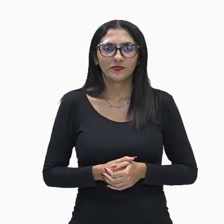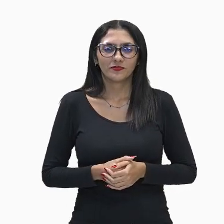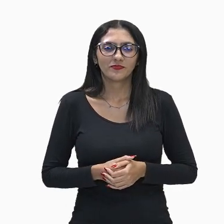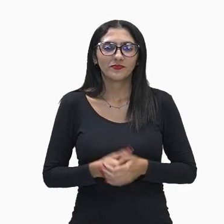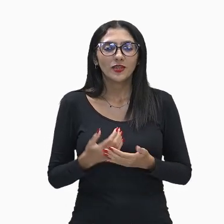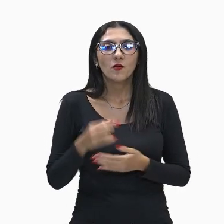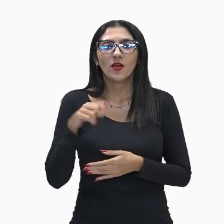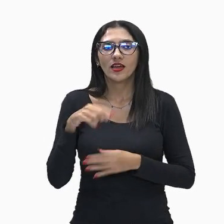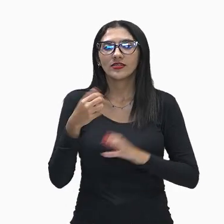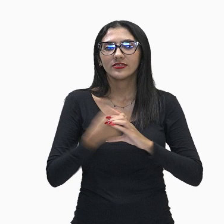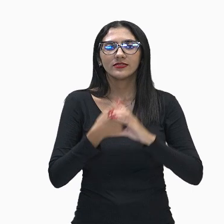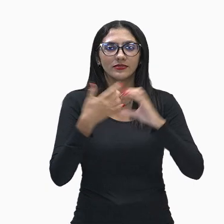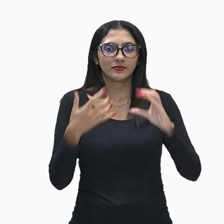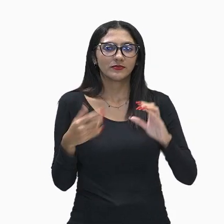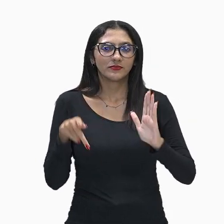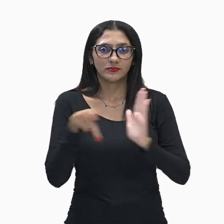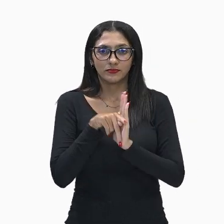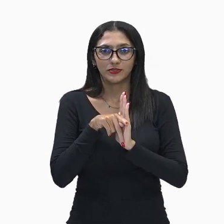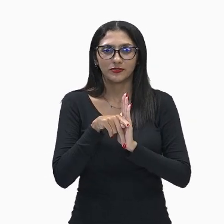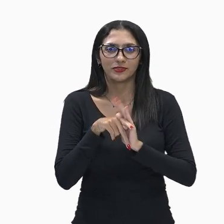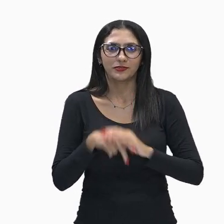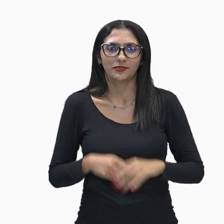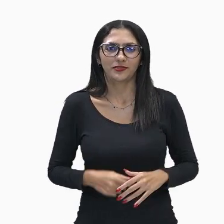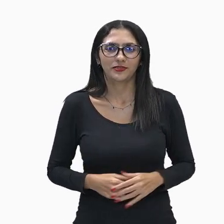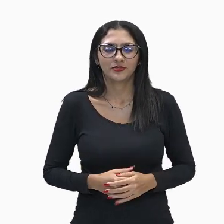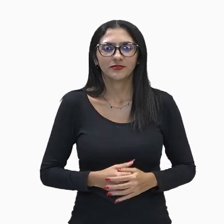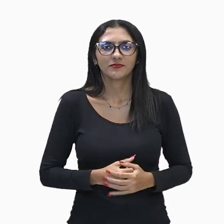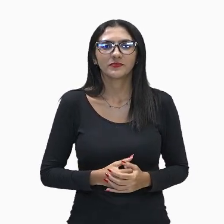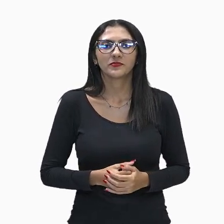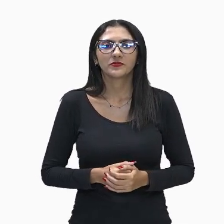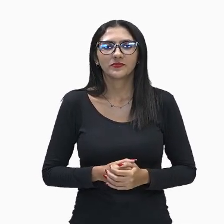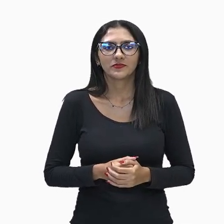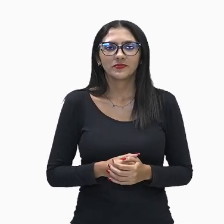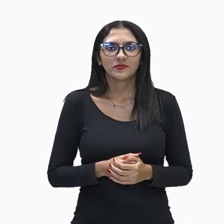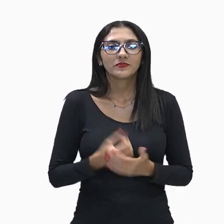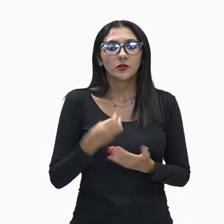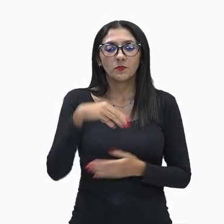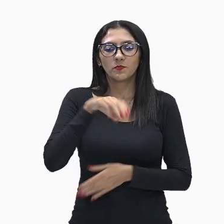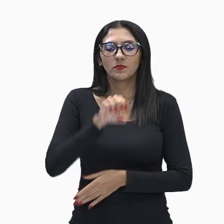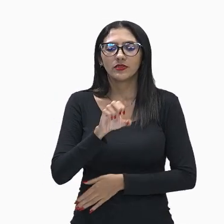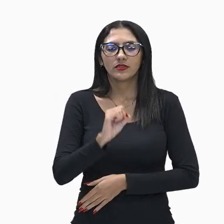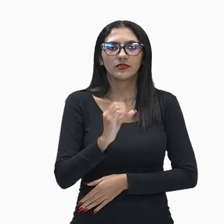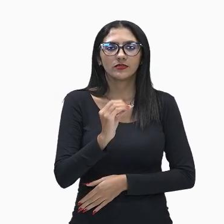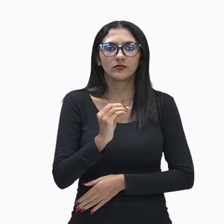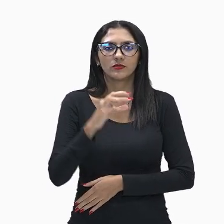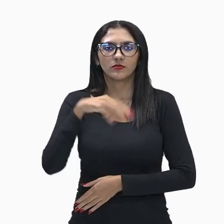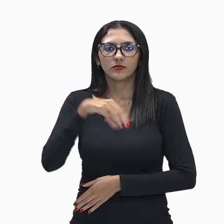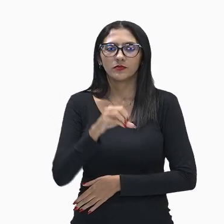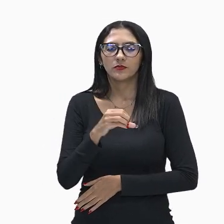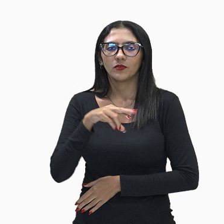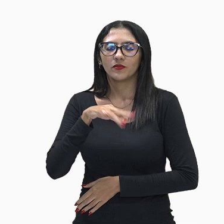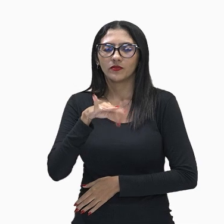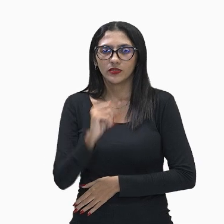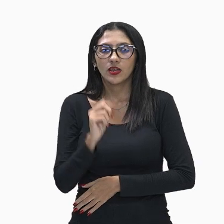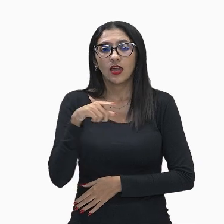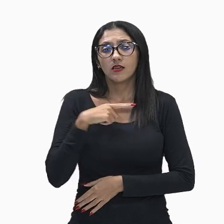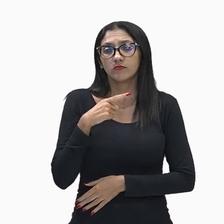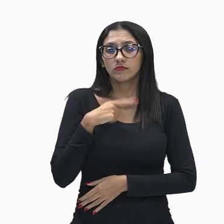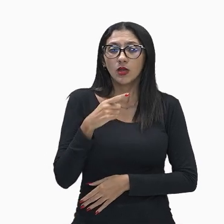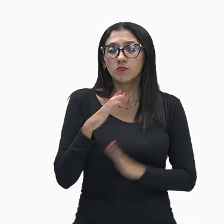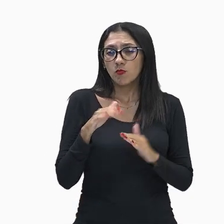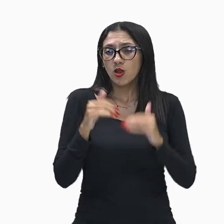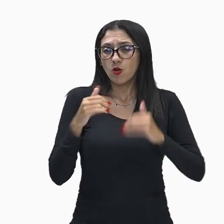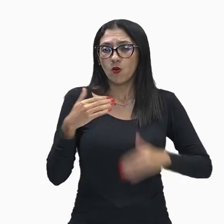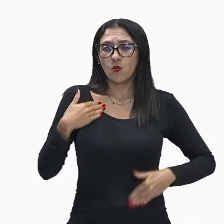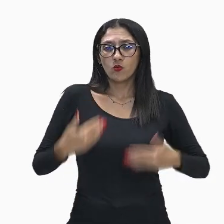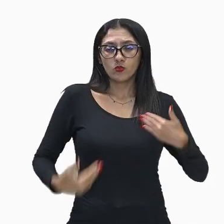apresenta essas características que estão na cartela para vocês tá bom o indivíduo ele tem o corpo mais equilibrado ele não é